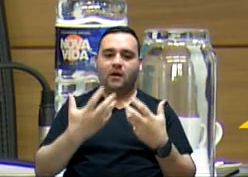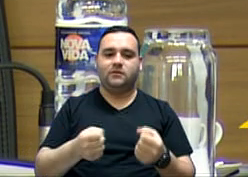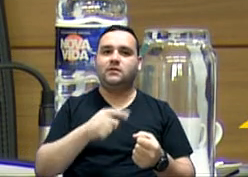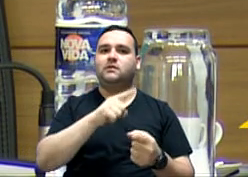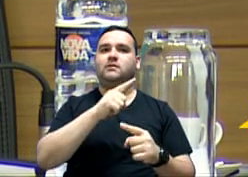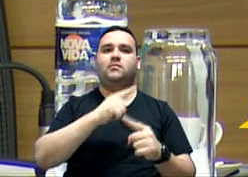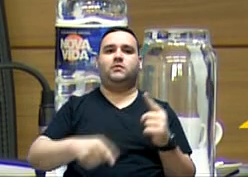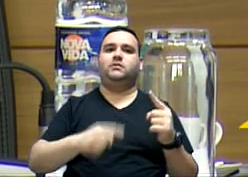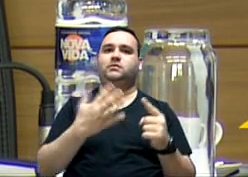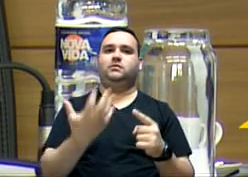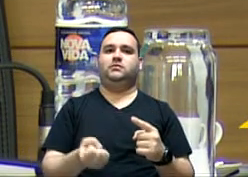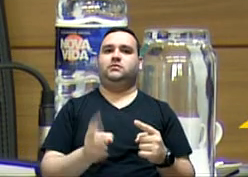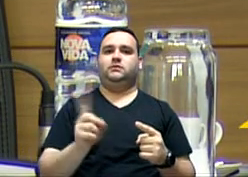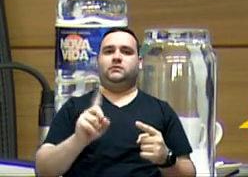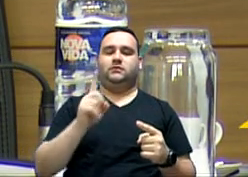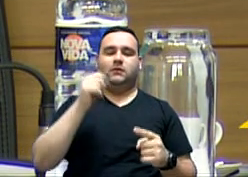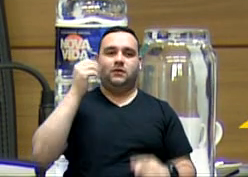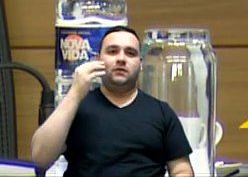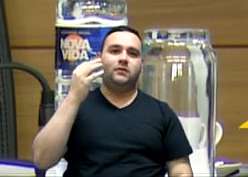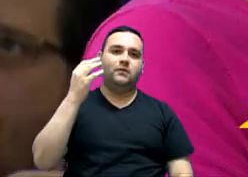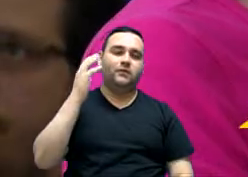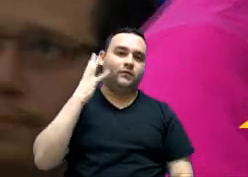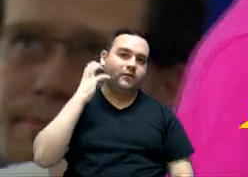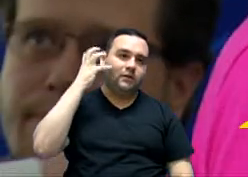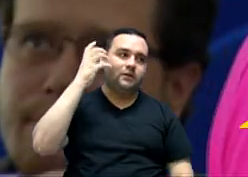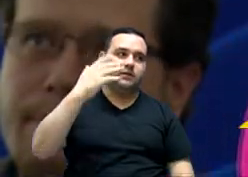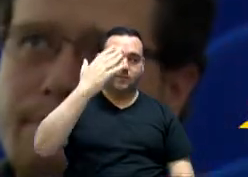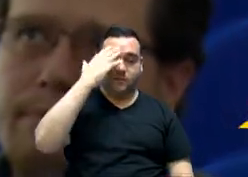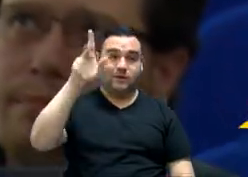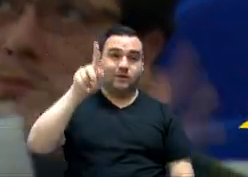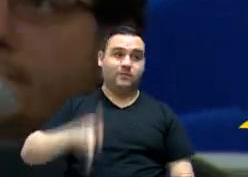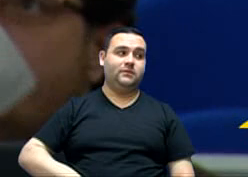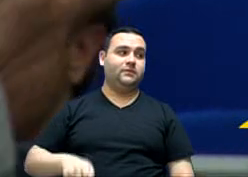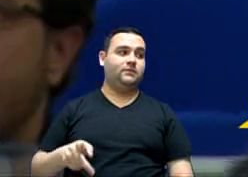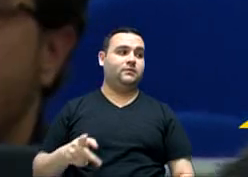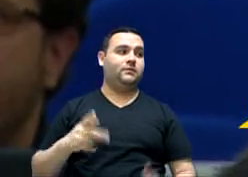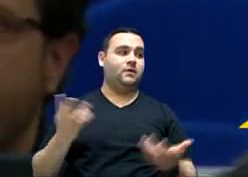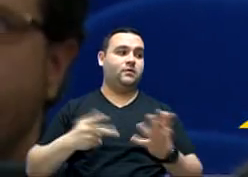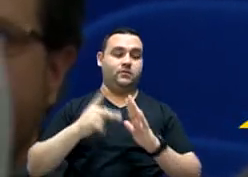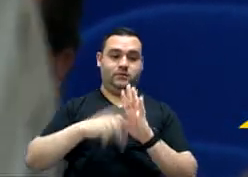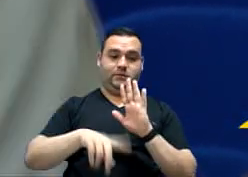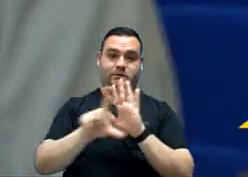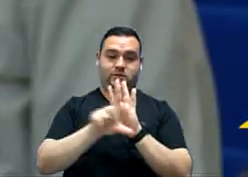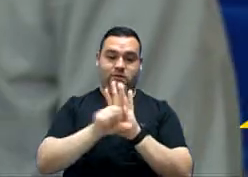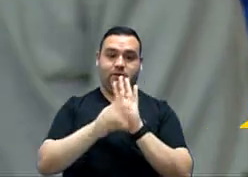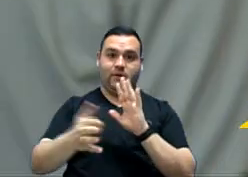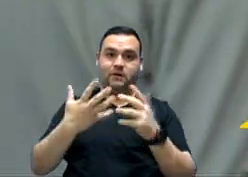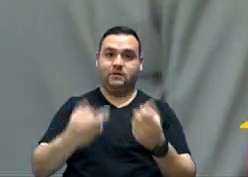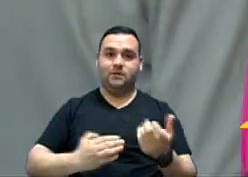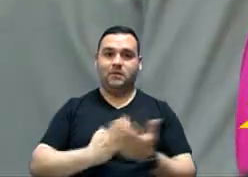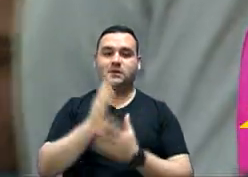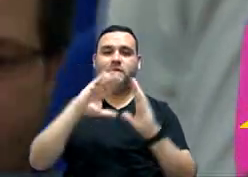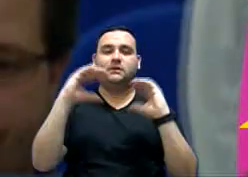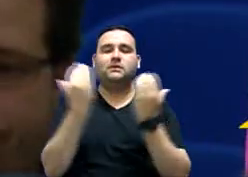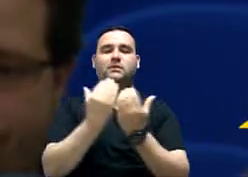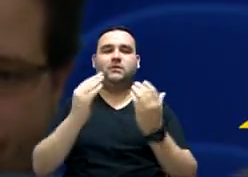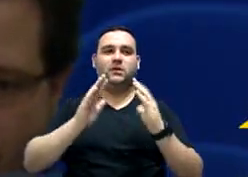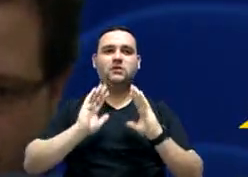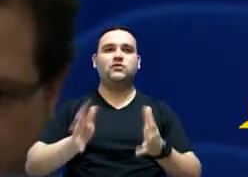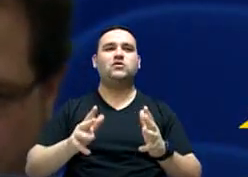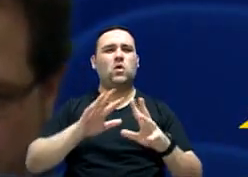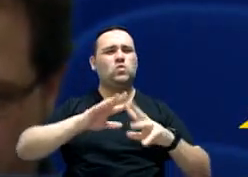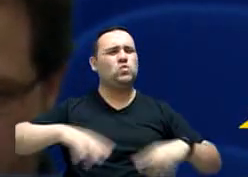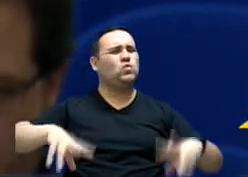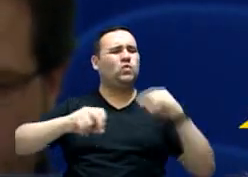rejeição. Vereadora Fernanda Garcia. Obrigada, presidente. Esse projeto ele foi aprovado nessa Casa de Leis